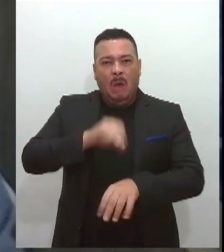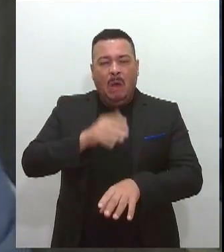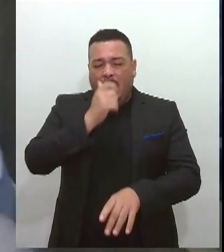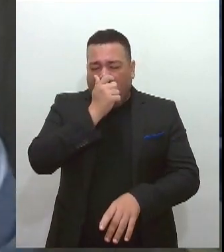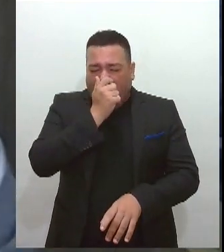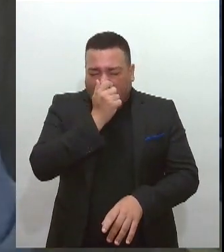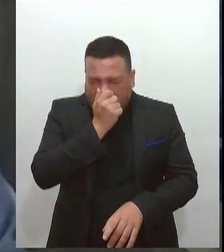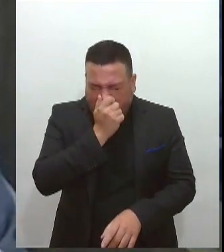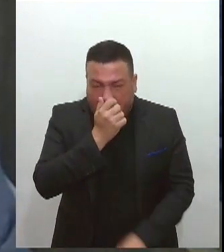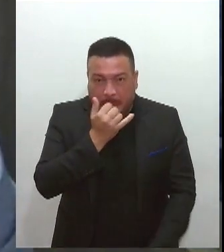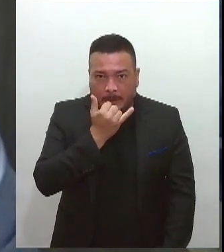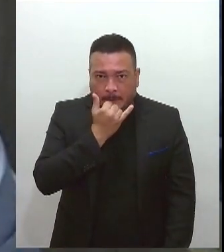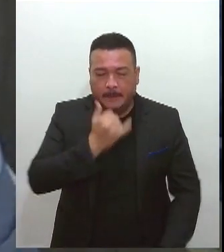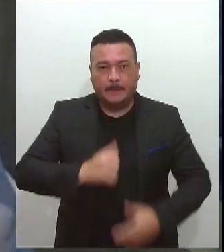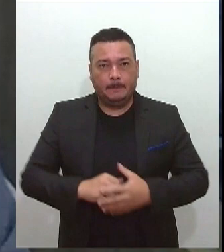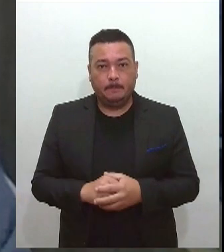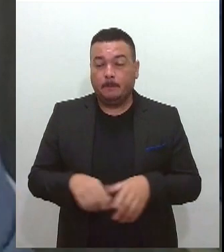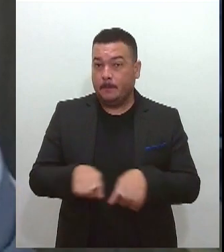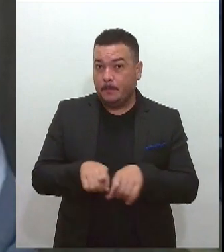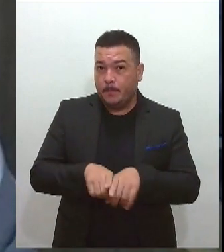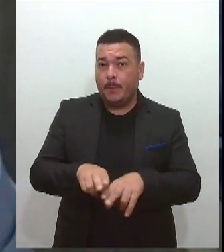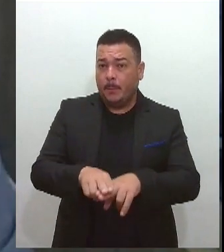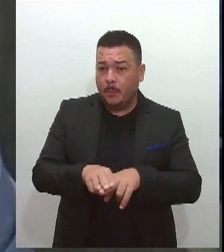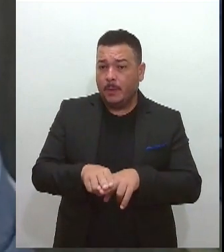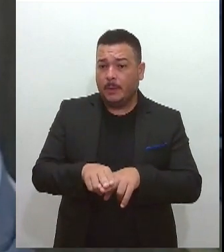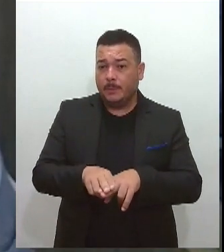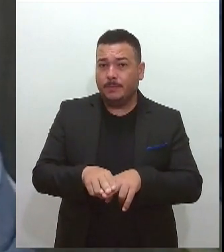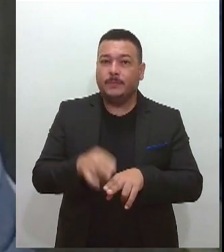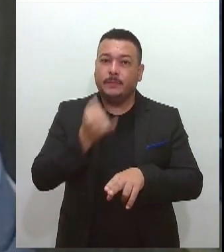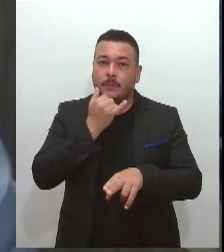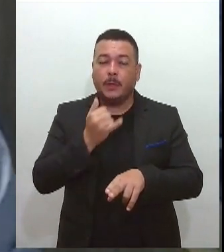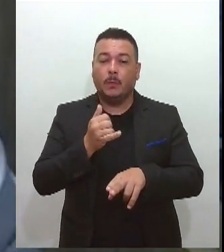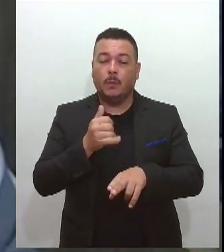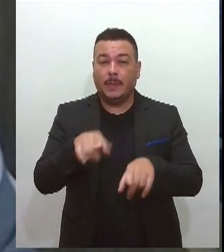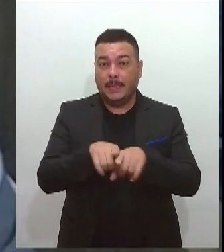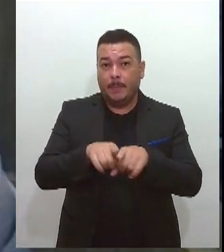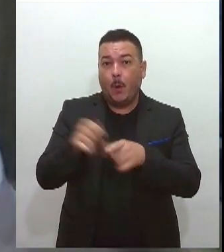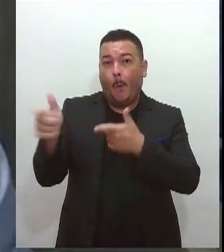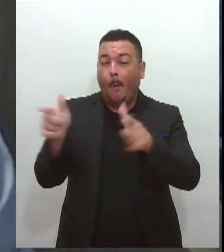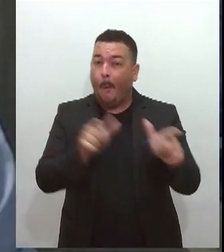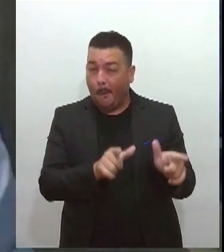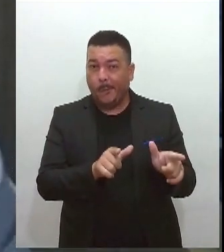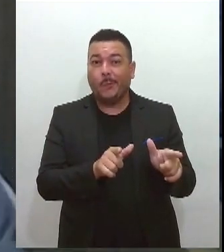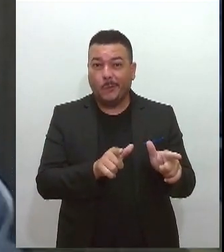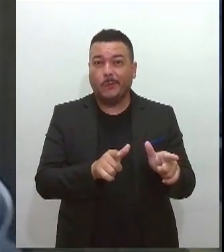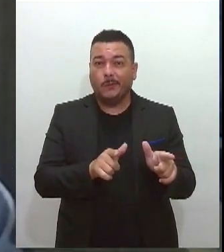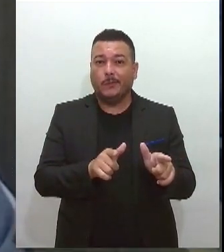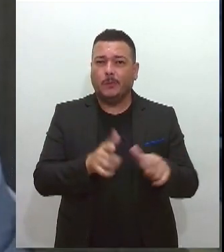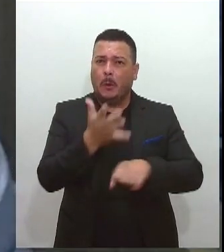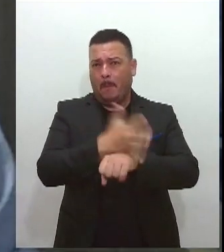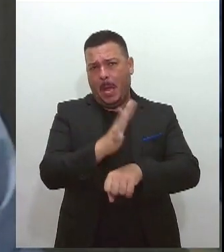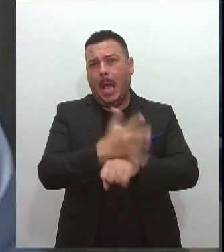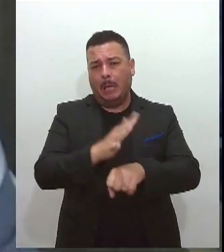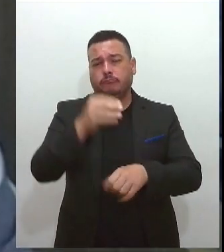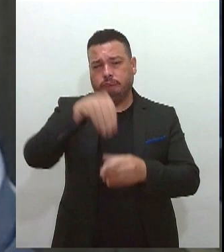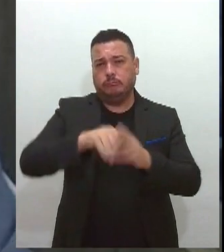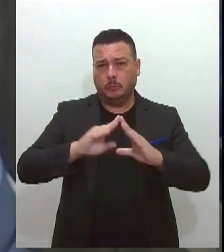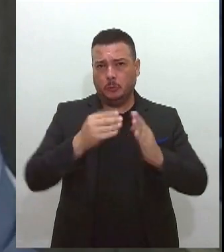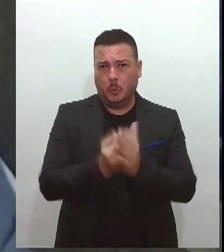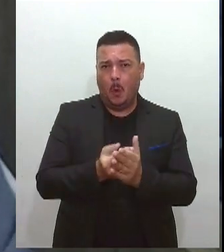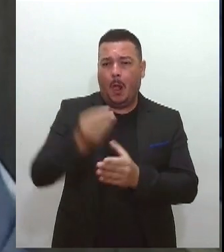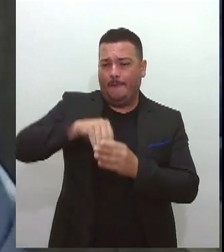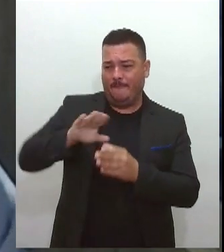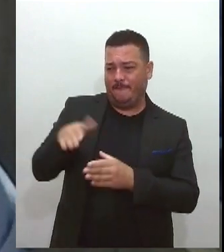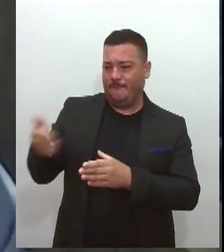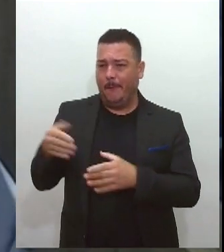escola, porque existem vários tipos, fora da escola, existem vários tipos de práticas educativas, dentro da escola, fora da escola, em casa, e foi aí